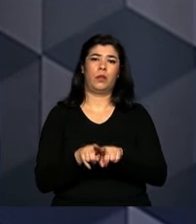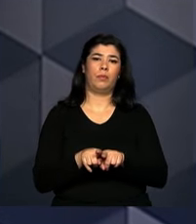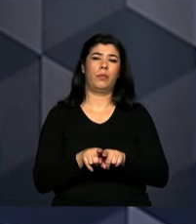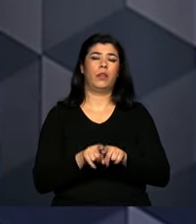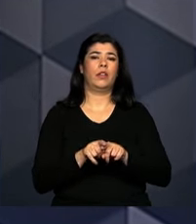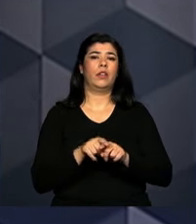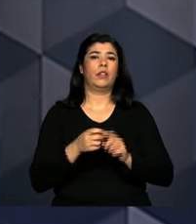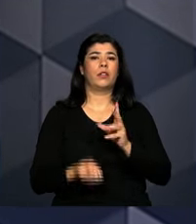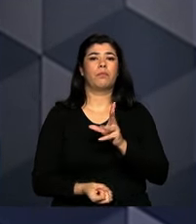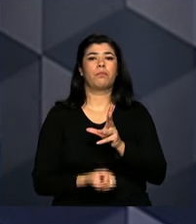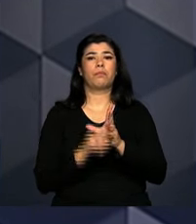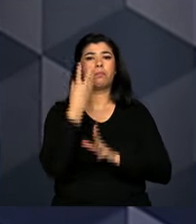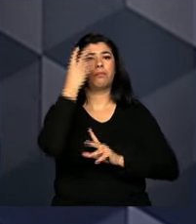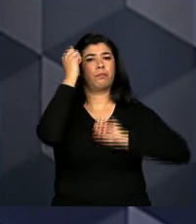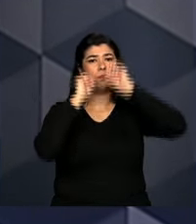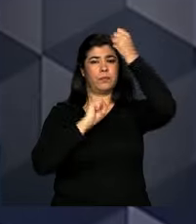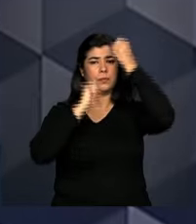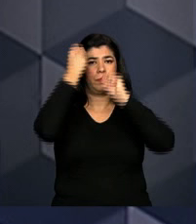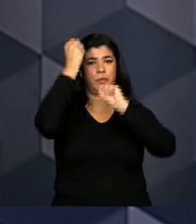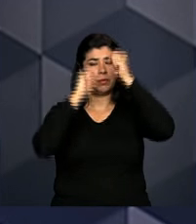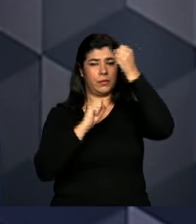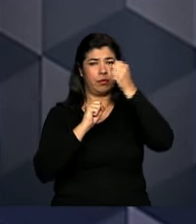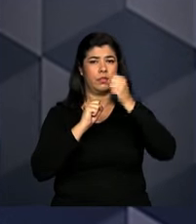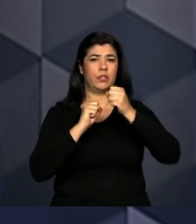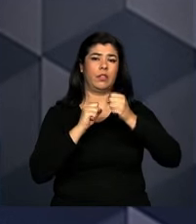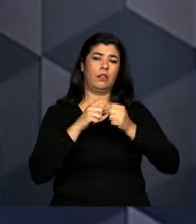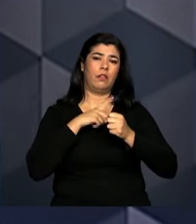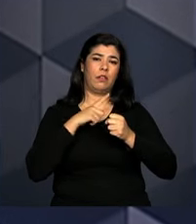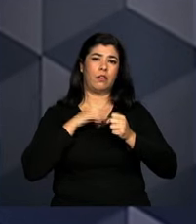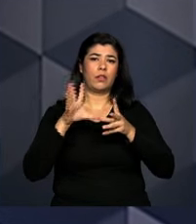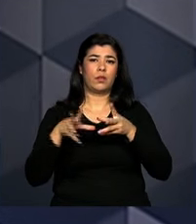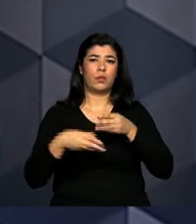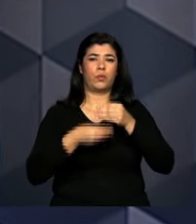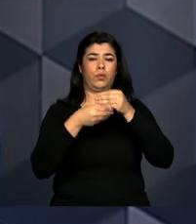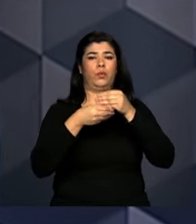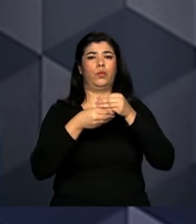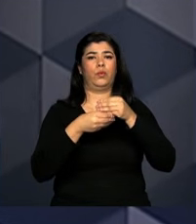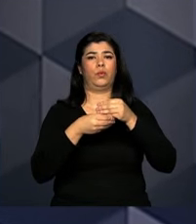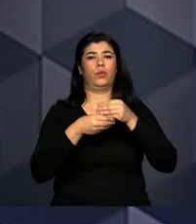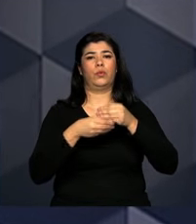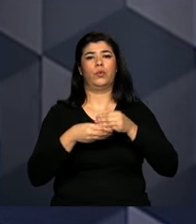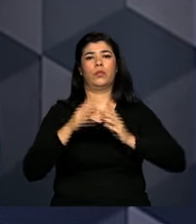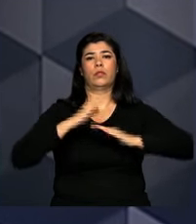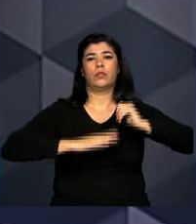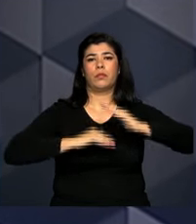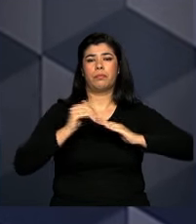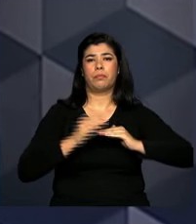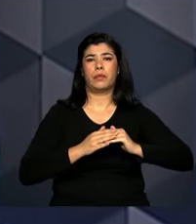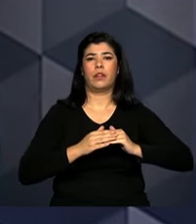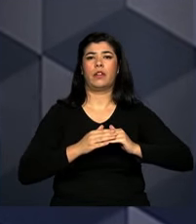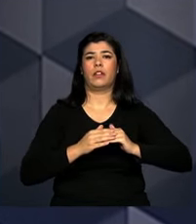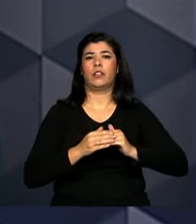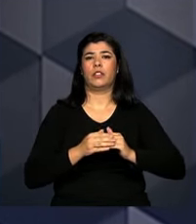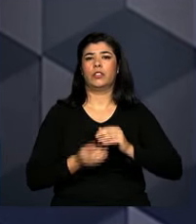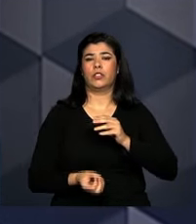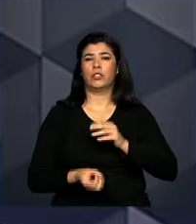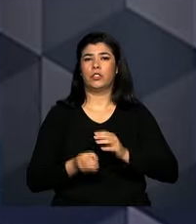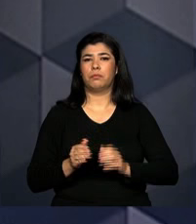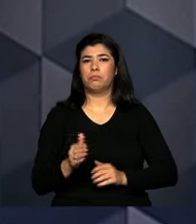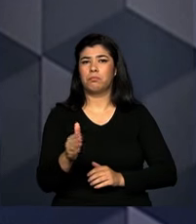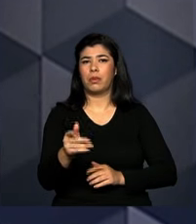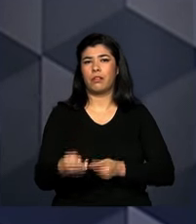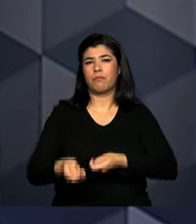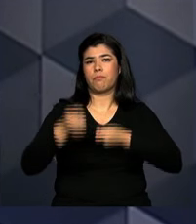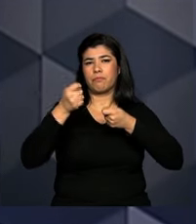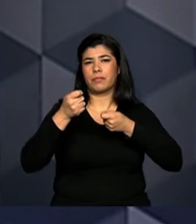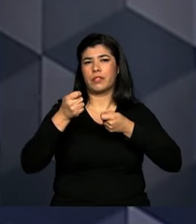industrialização da atividade que compõe a cadeia da aquicultura, que possamos